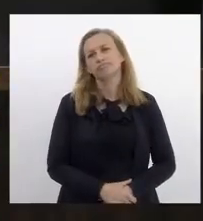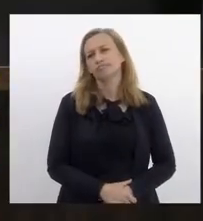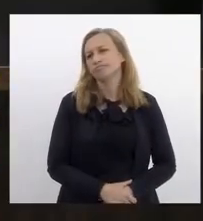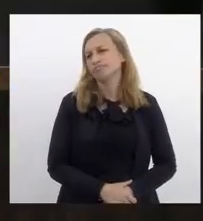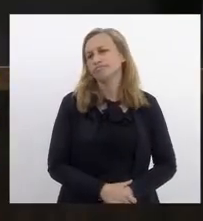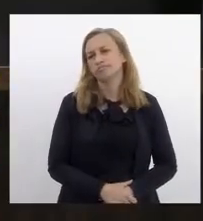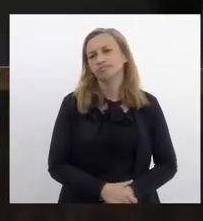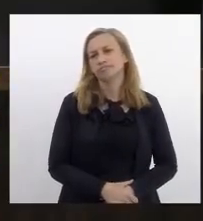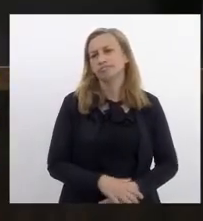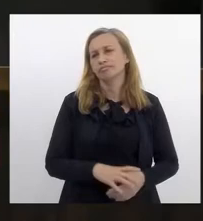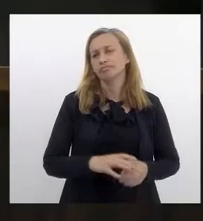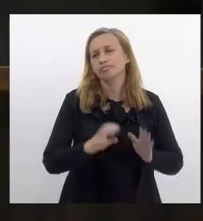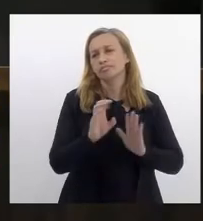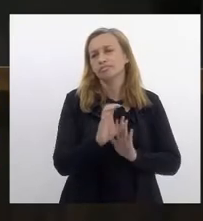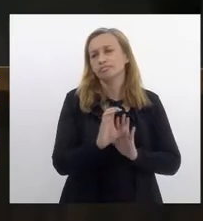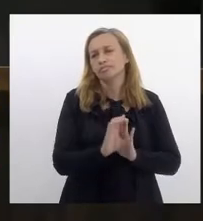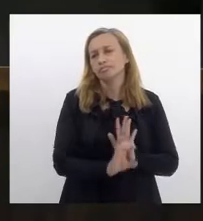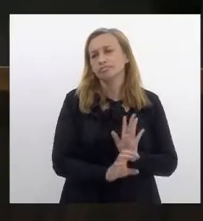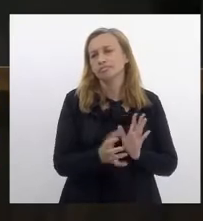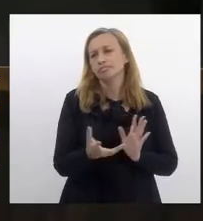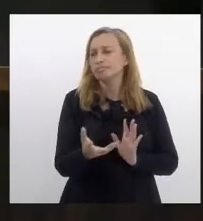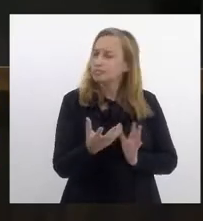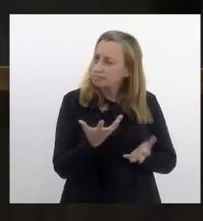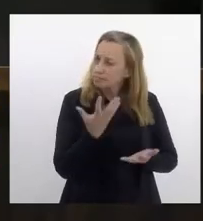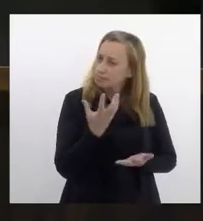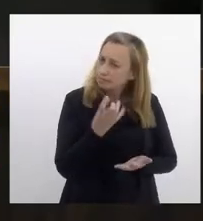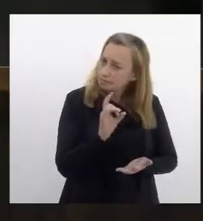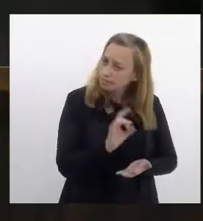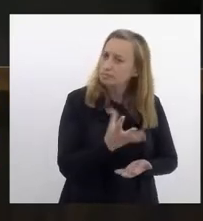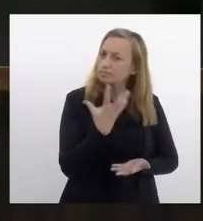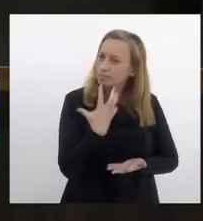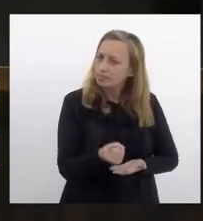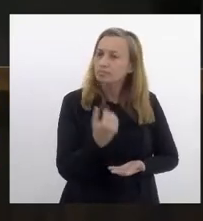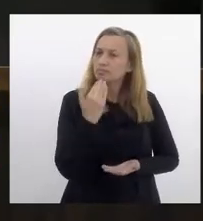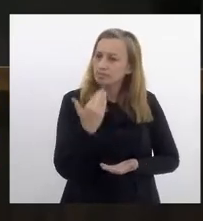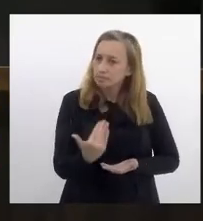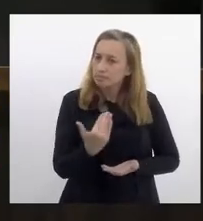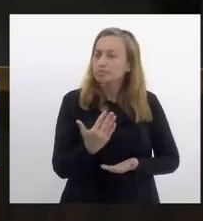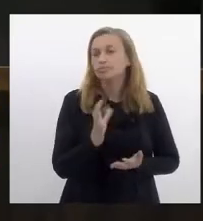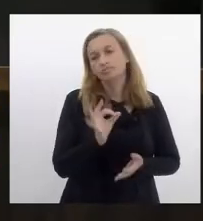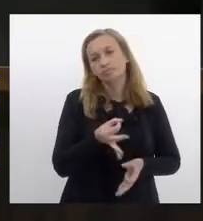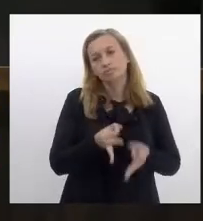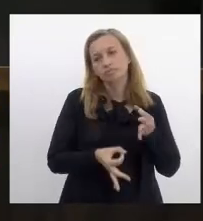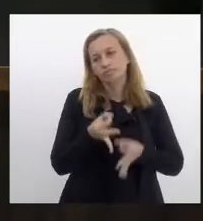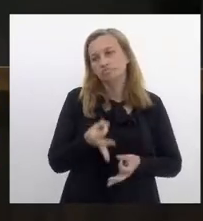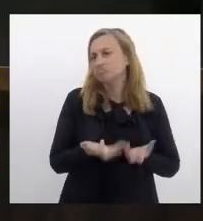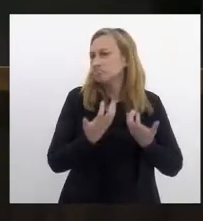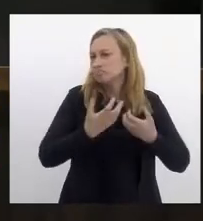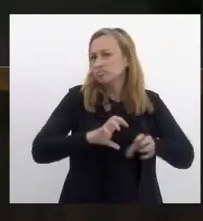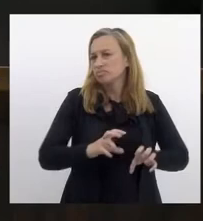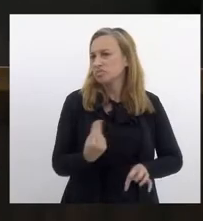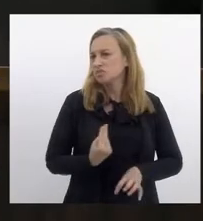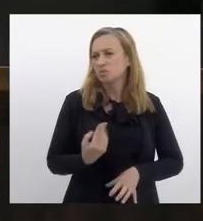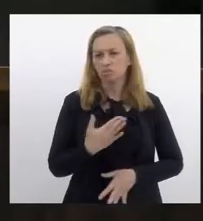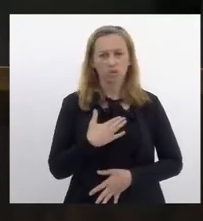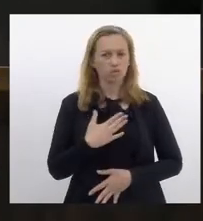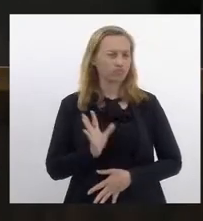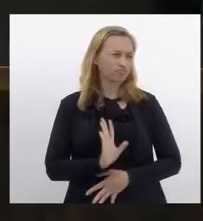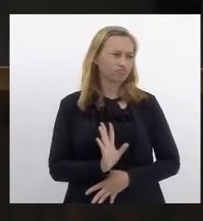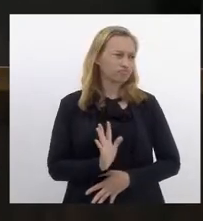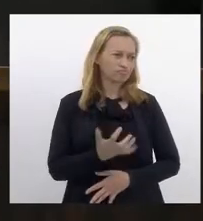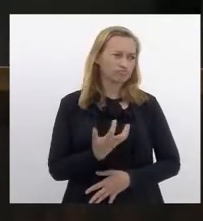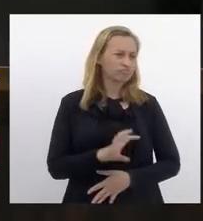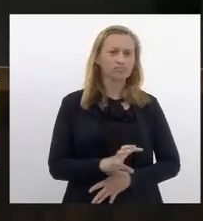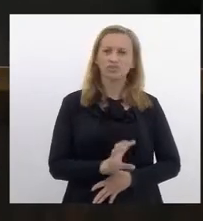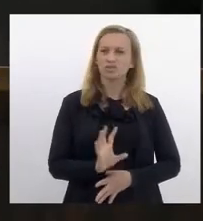autoria de emenda, é porque eu acatei os pedidos que me foram feitos. Eu achei que fosse justo, eu não quero ser autor. Fica, e depois